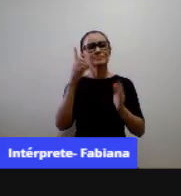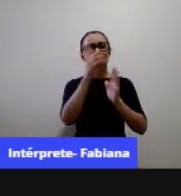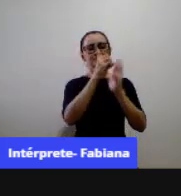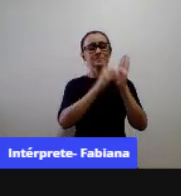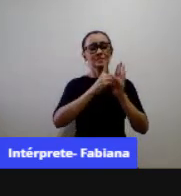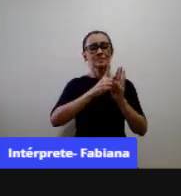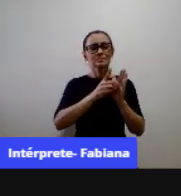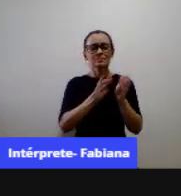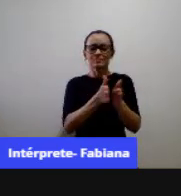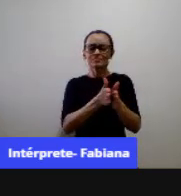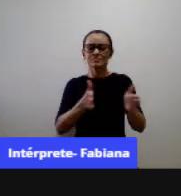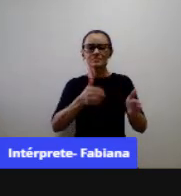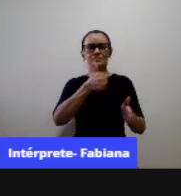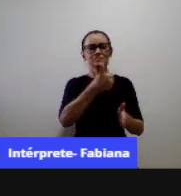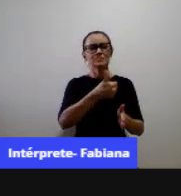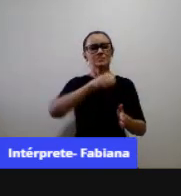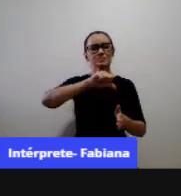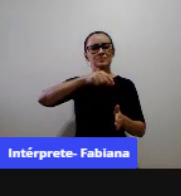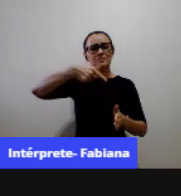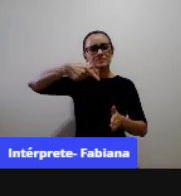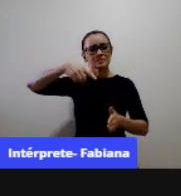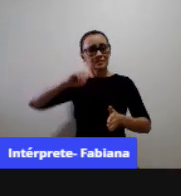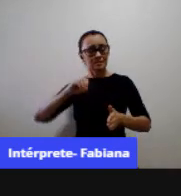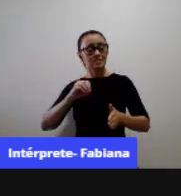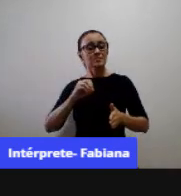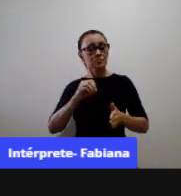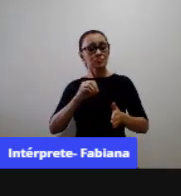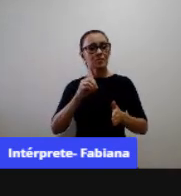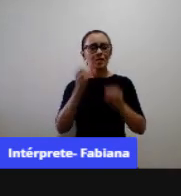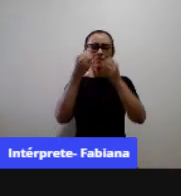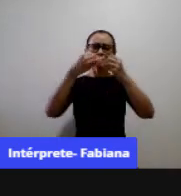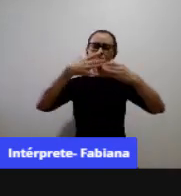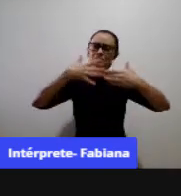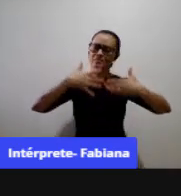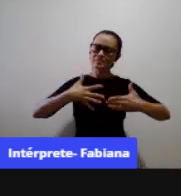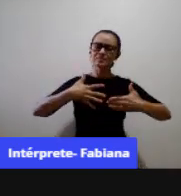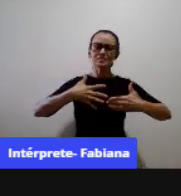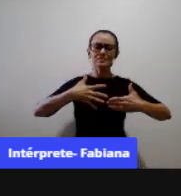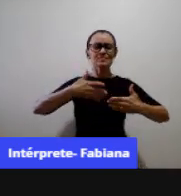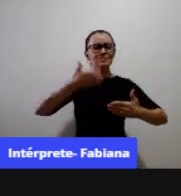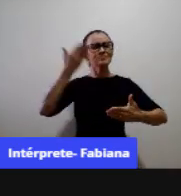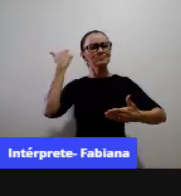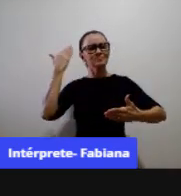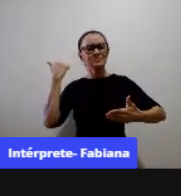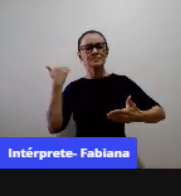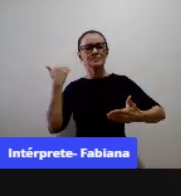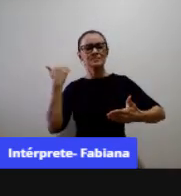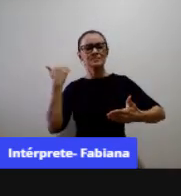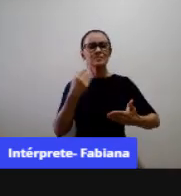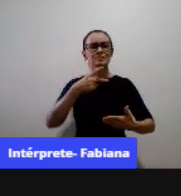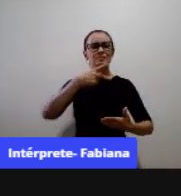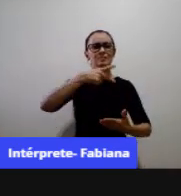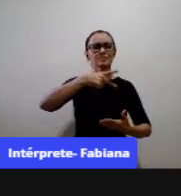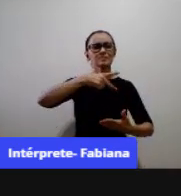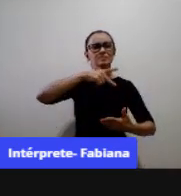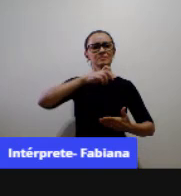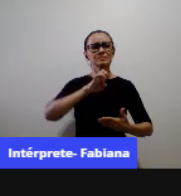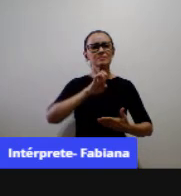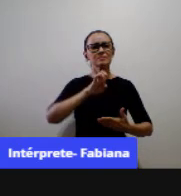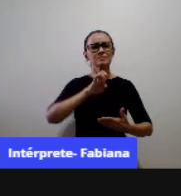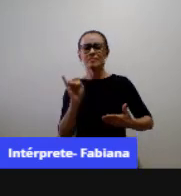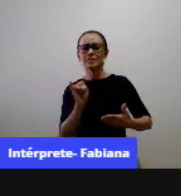70 já se falava de um plano educacional individualizado, mas esse plano educacional